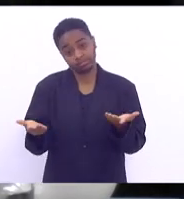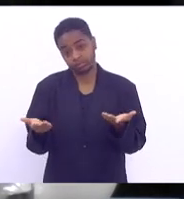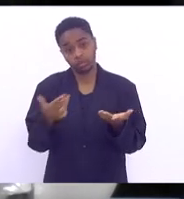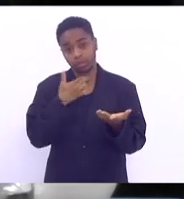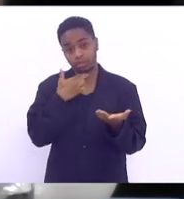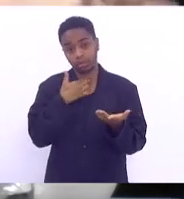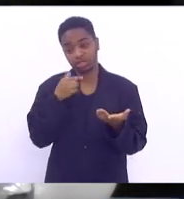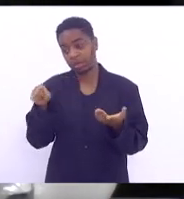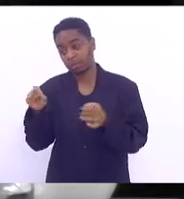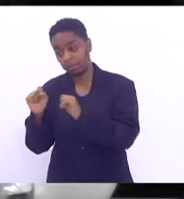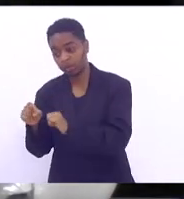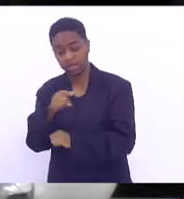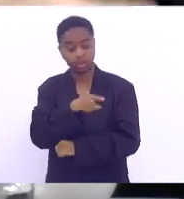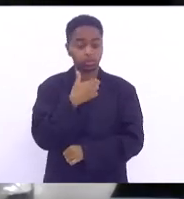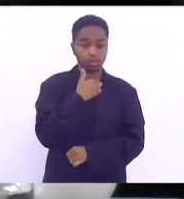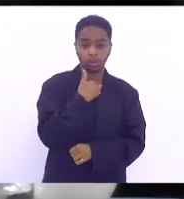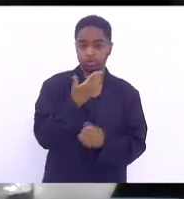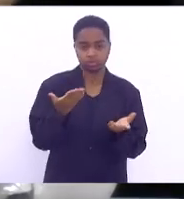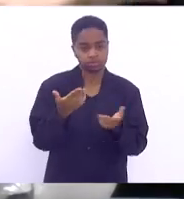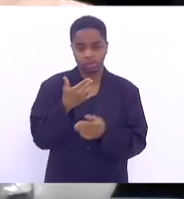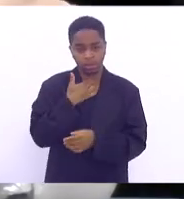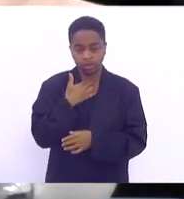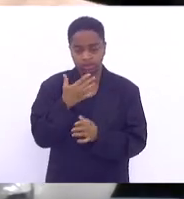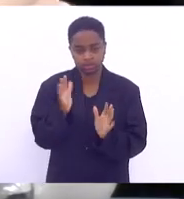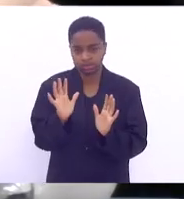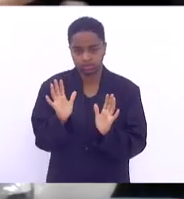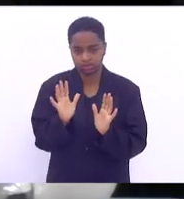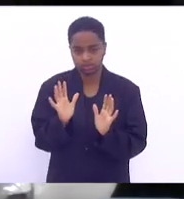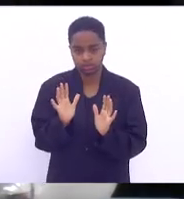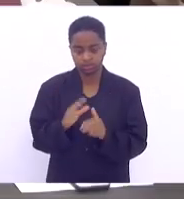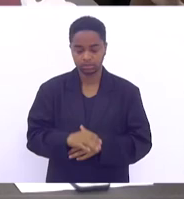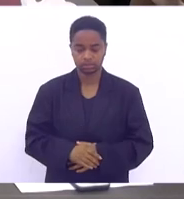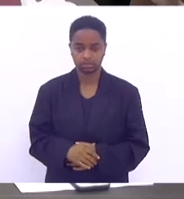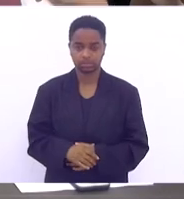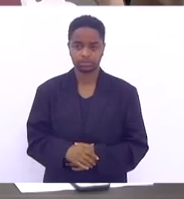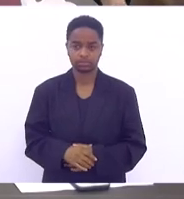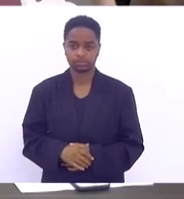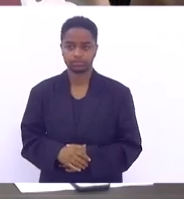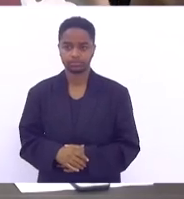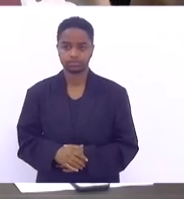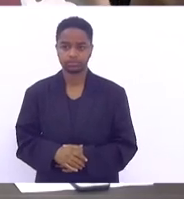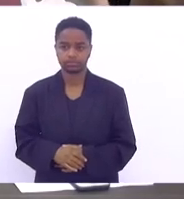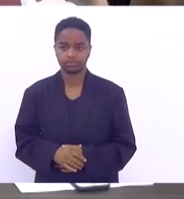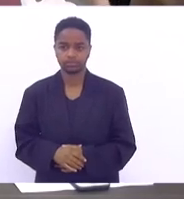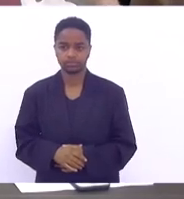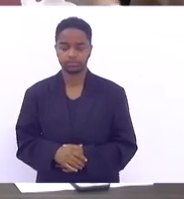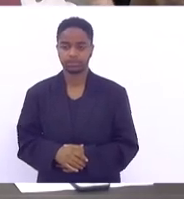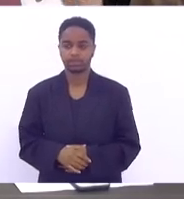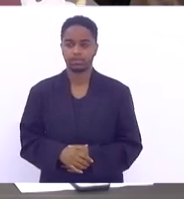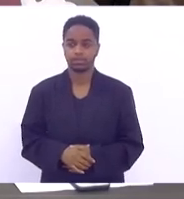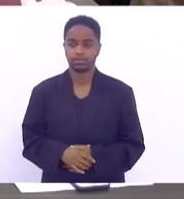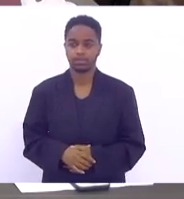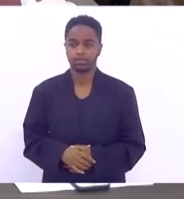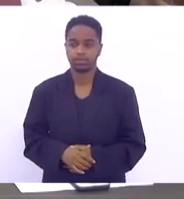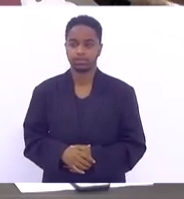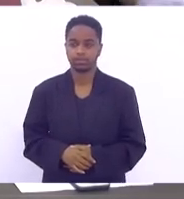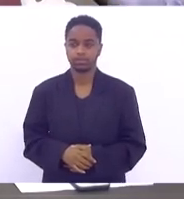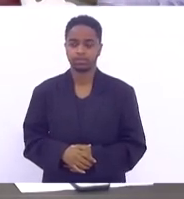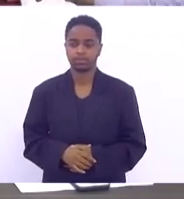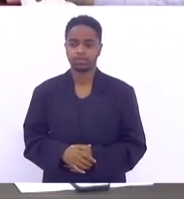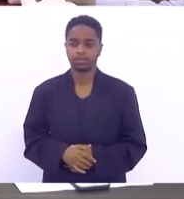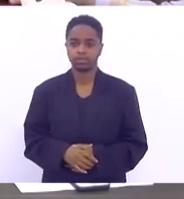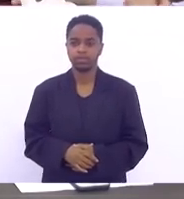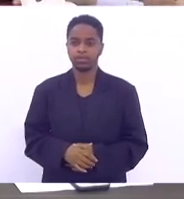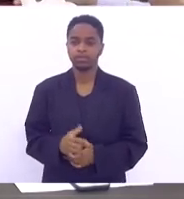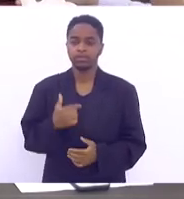Não pode ser hora é bola, hora é búlica. Não. Mas, deputado, então, presidente, Vossa Excelência, me concede um rapidíssimo... Ah, desculpe, deputado Sérgio. Eu